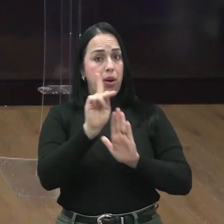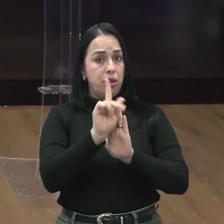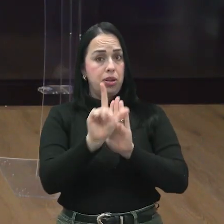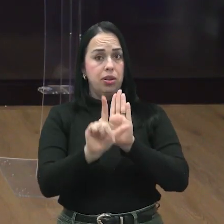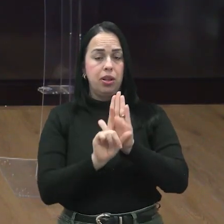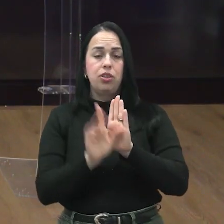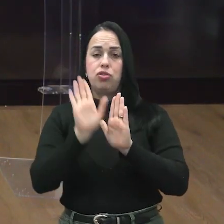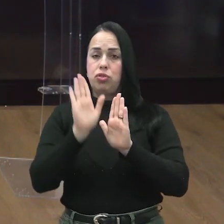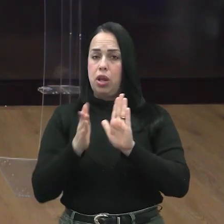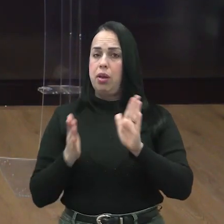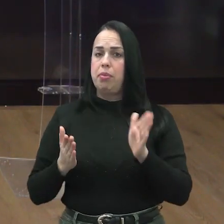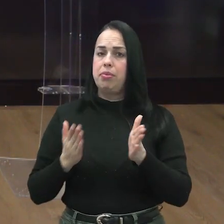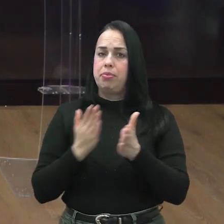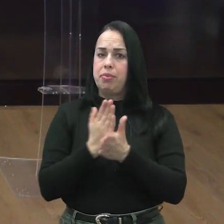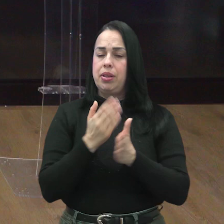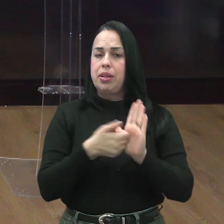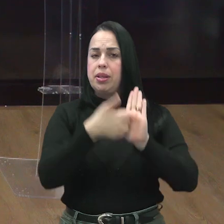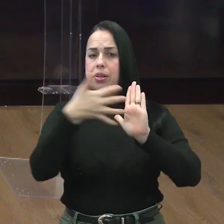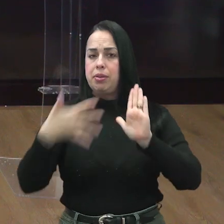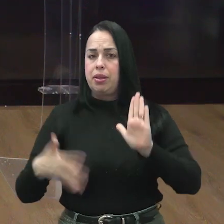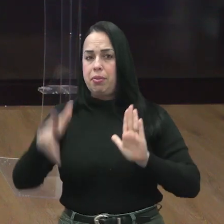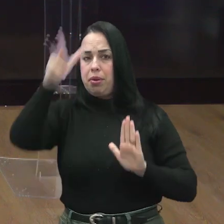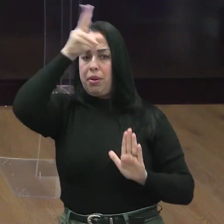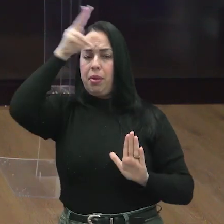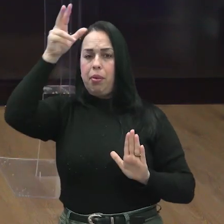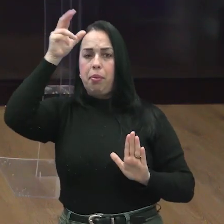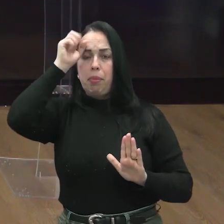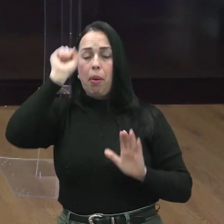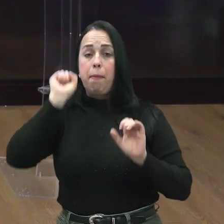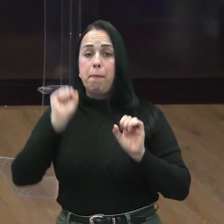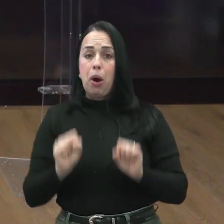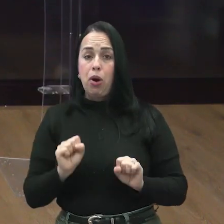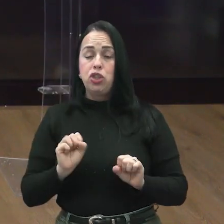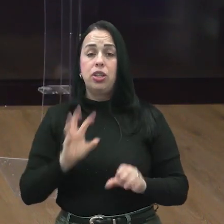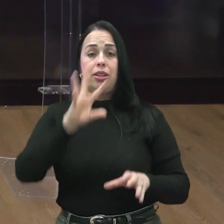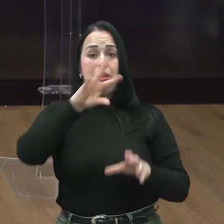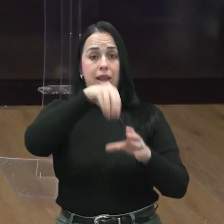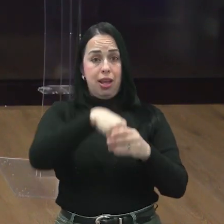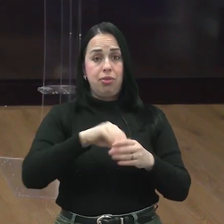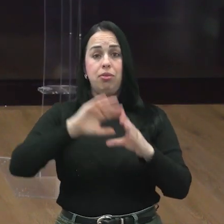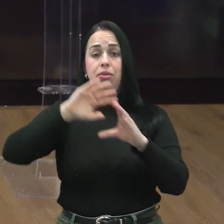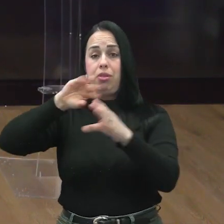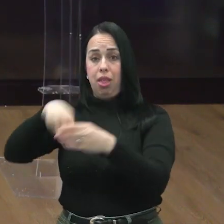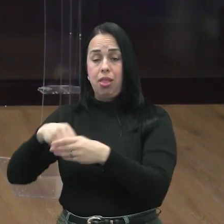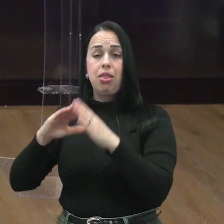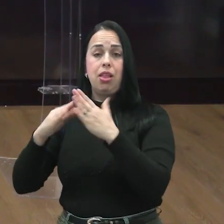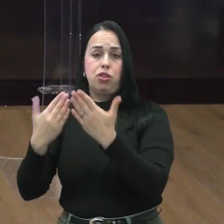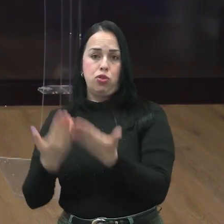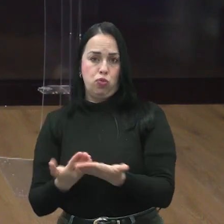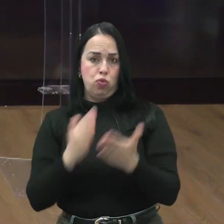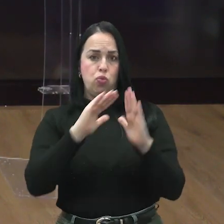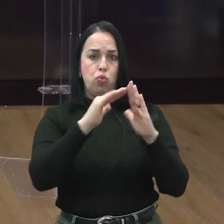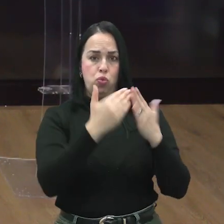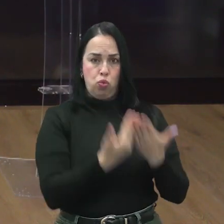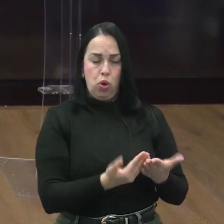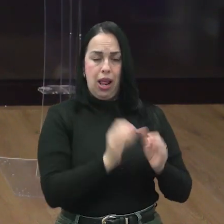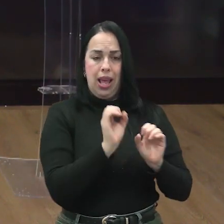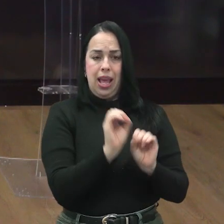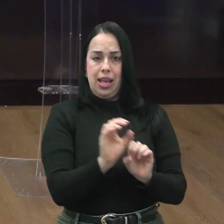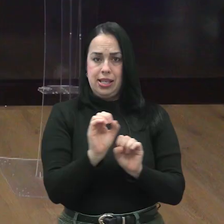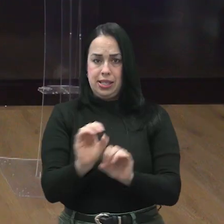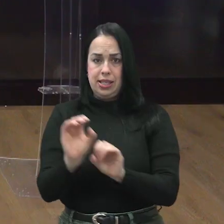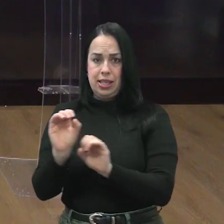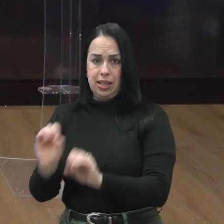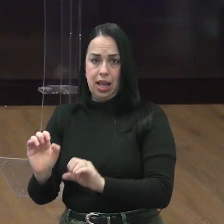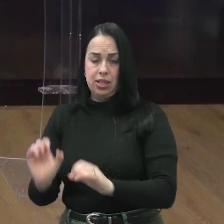lei aprovado aqui na Câmara Municipal autoriza o poder público a implantar um programa nas escolas da rede pública de ensino que